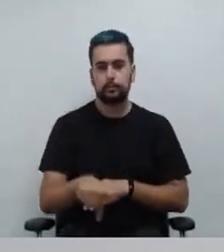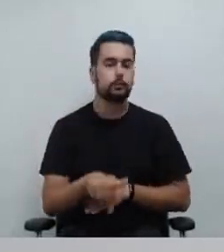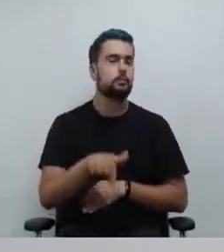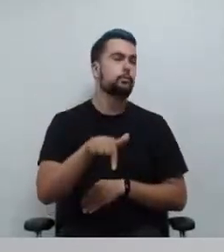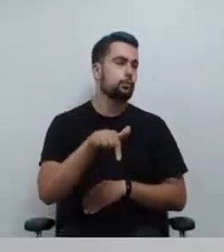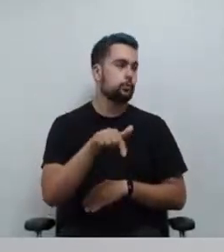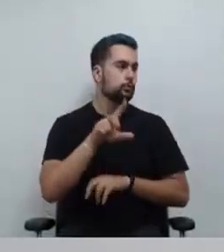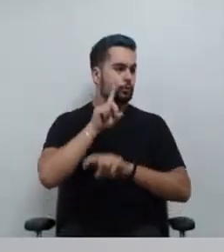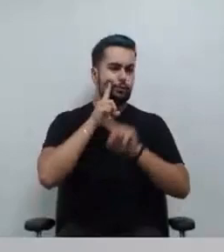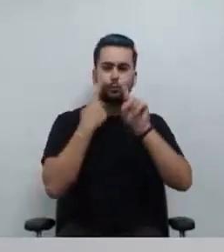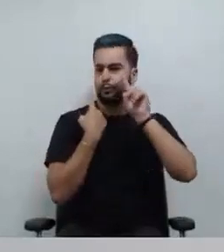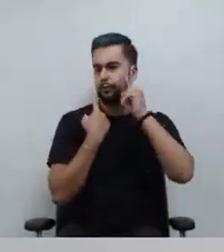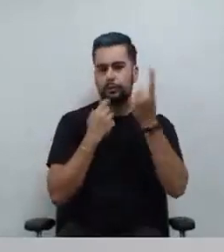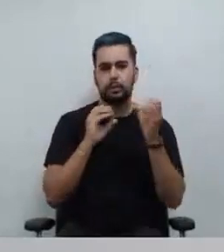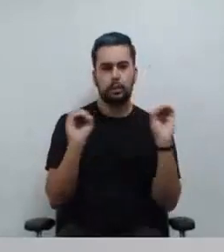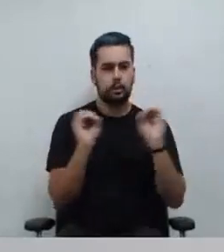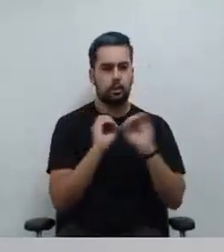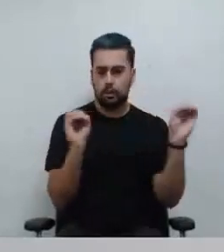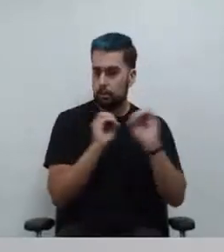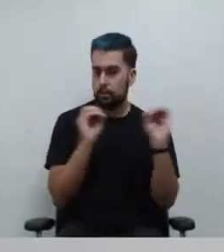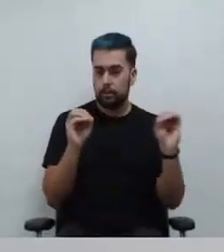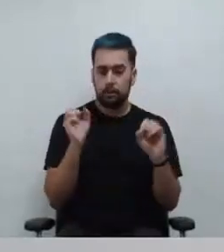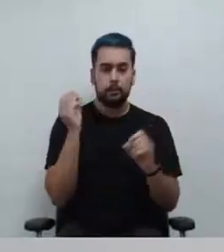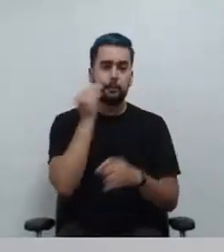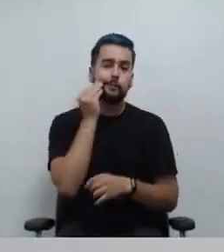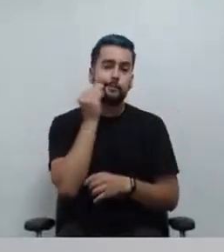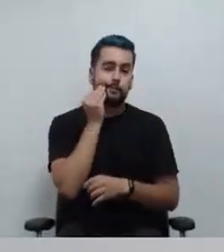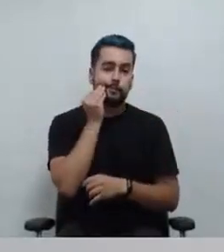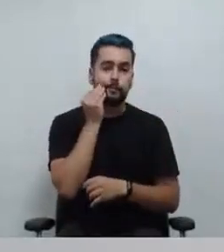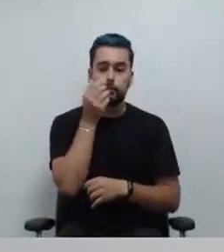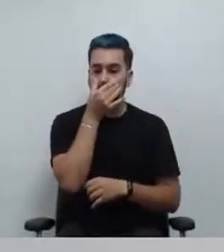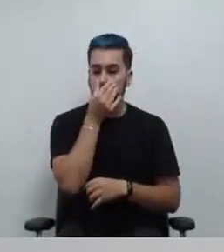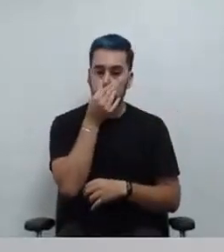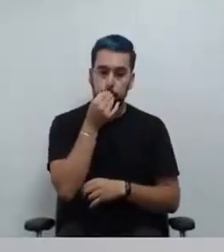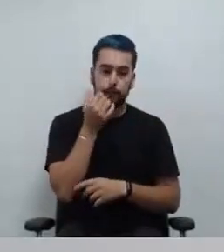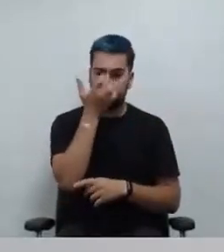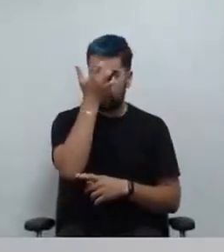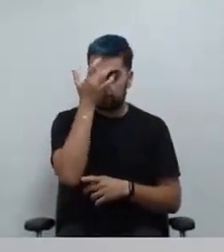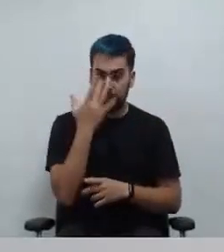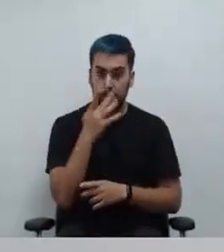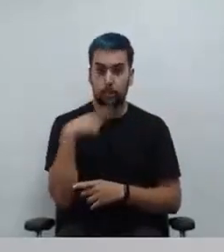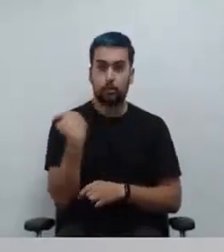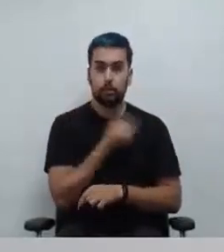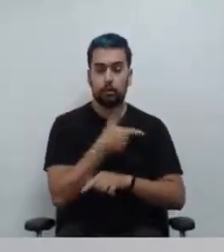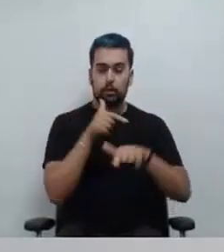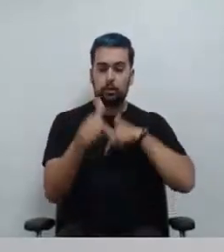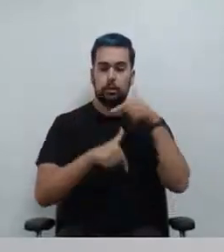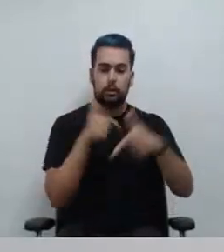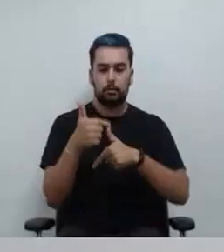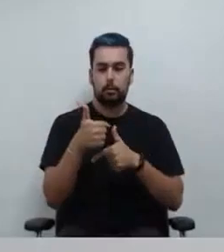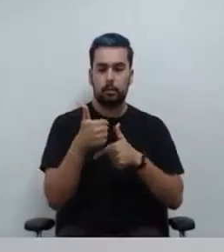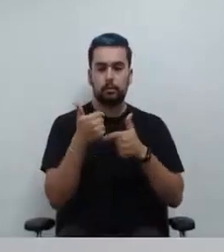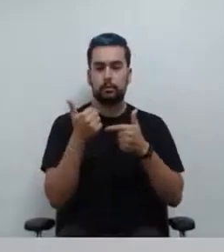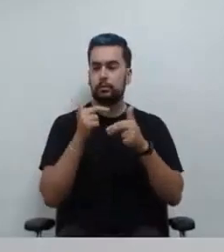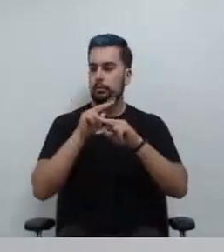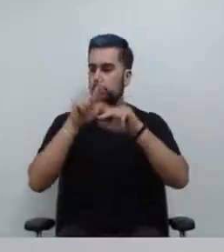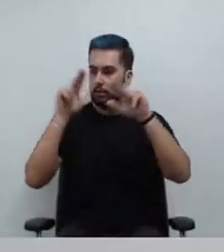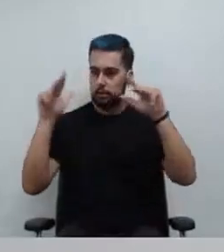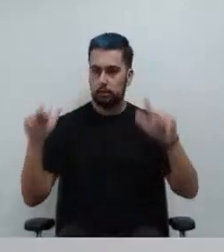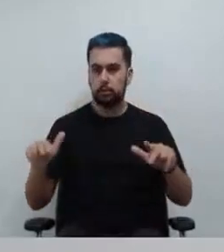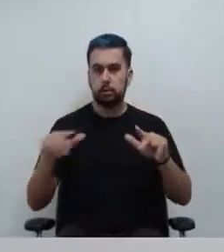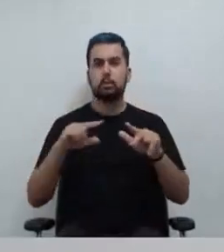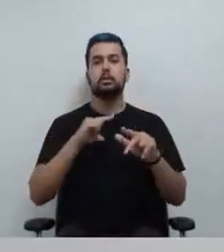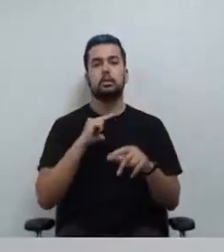de dúvidas, vai oportunizar, né, uma facilitação do nosso trabalho em muitas frentes. Até para também,